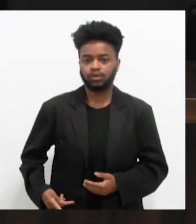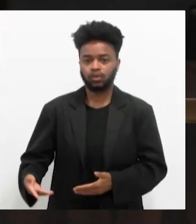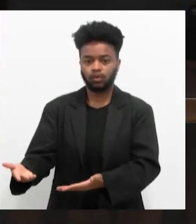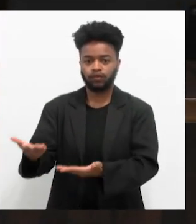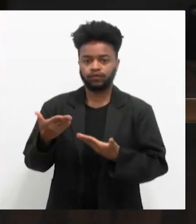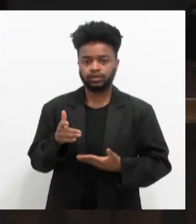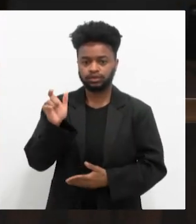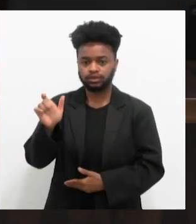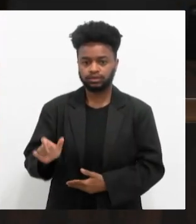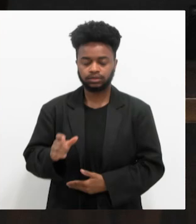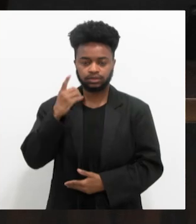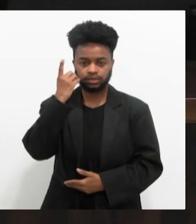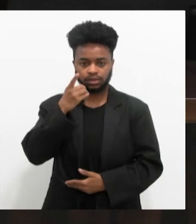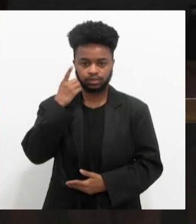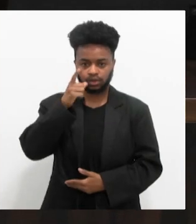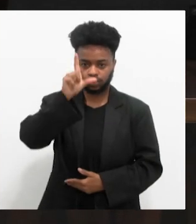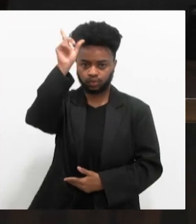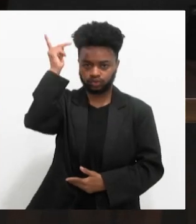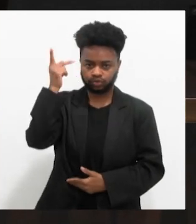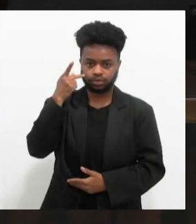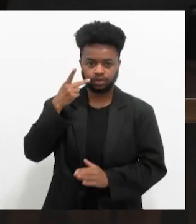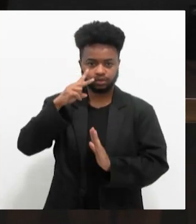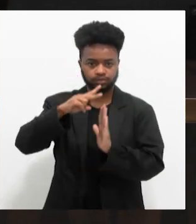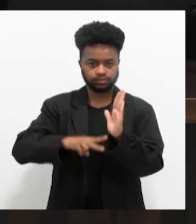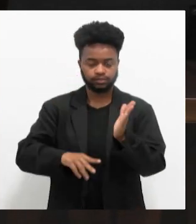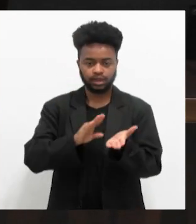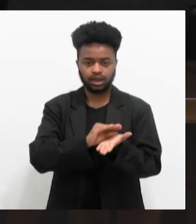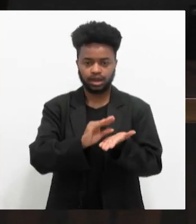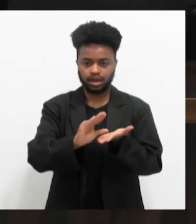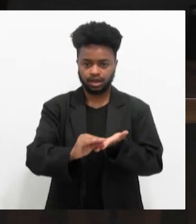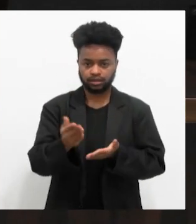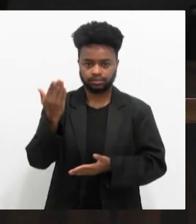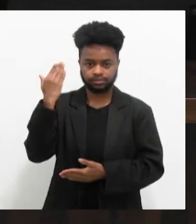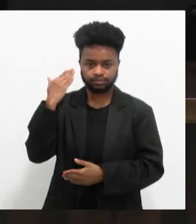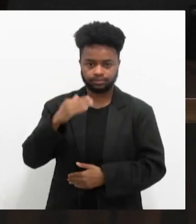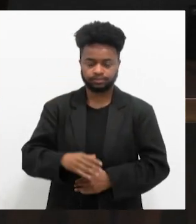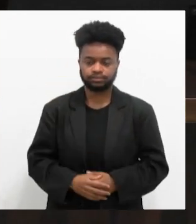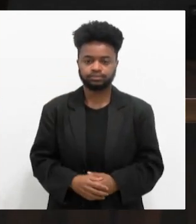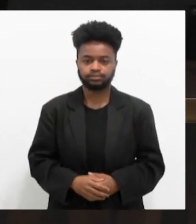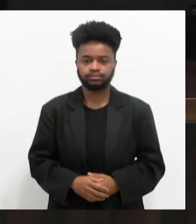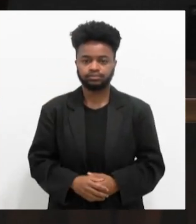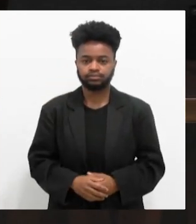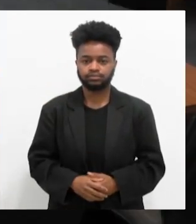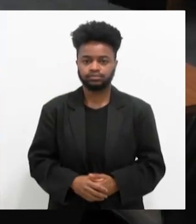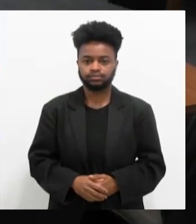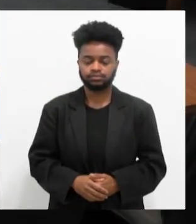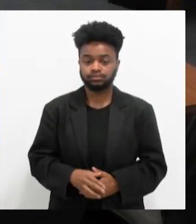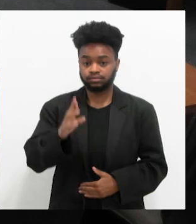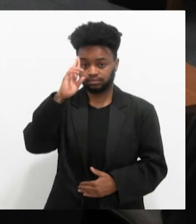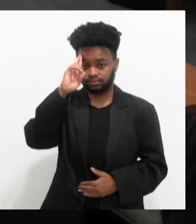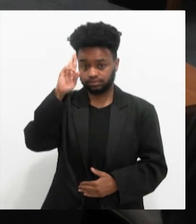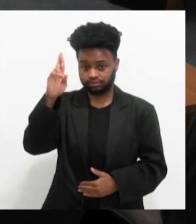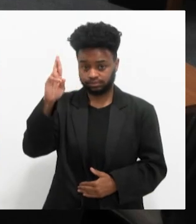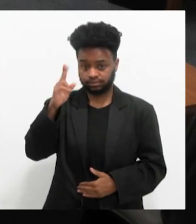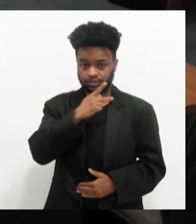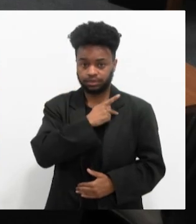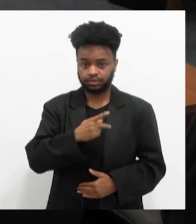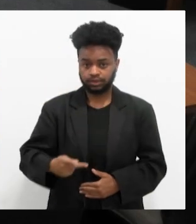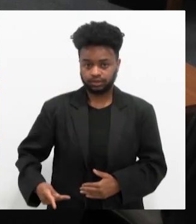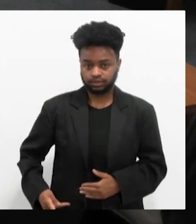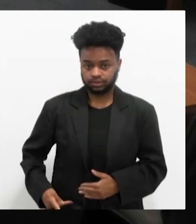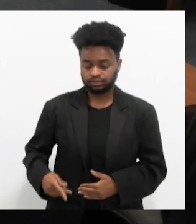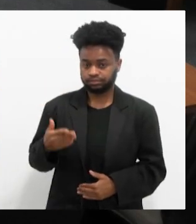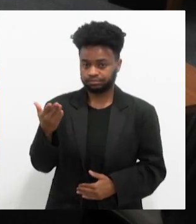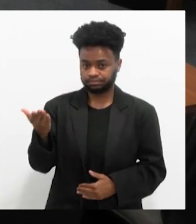o nobre deputado Luiz Paulo para fazer a leitura da sessão anterior. Senhor